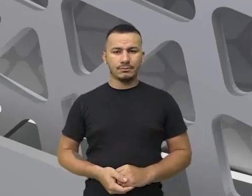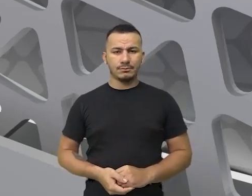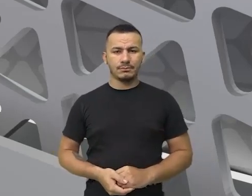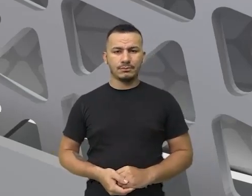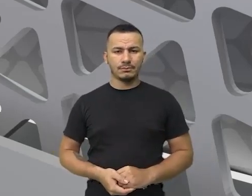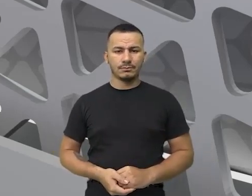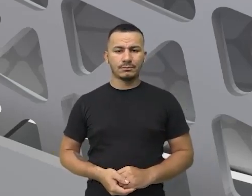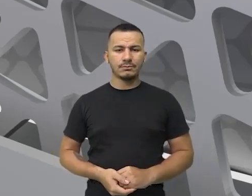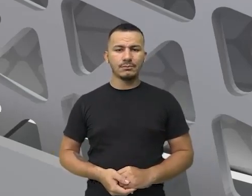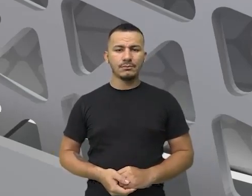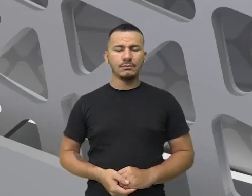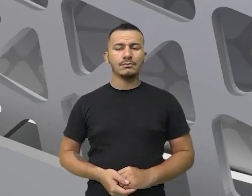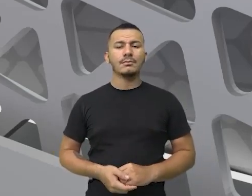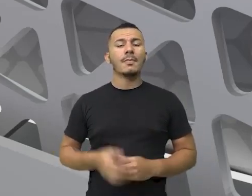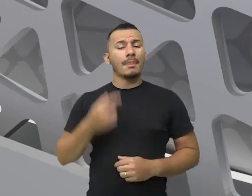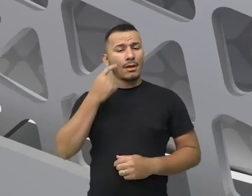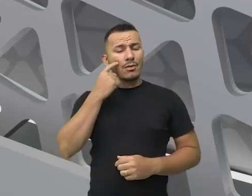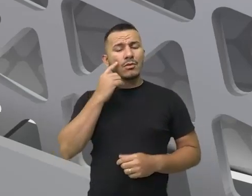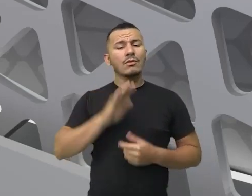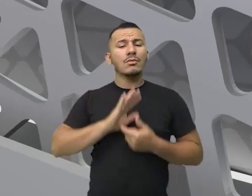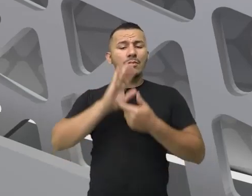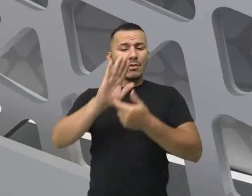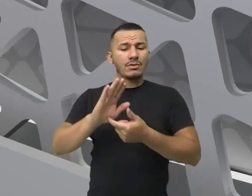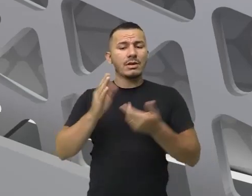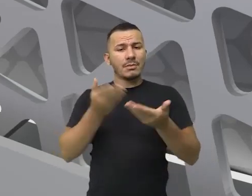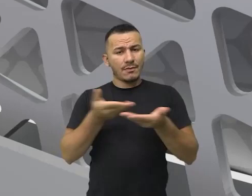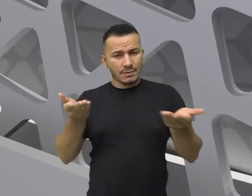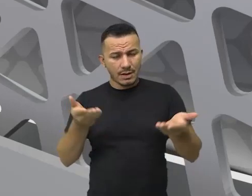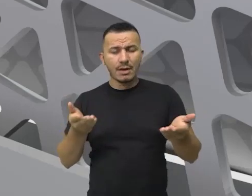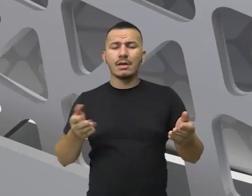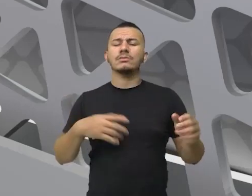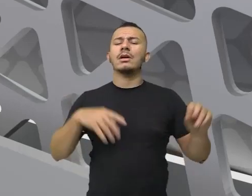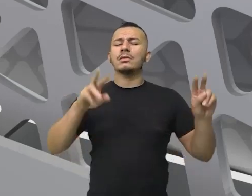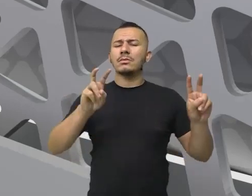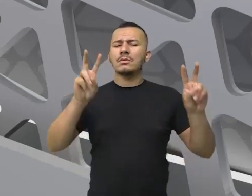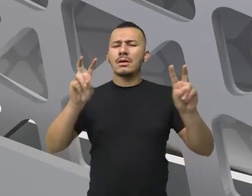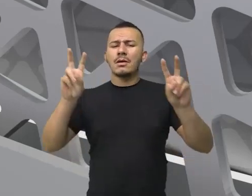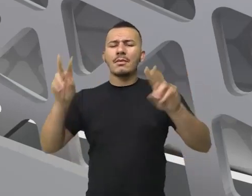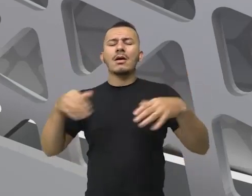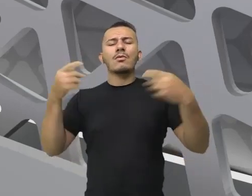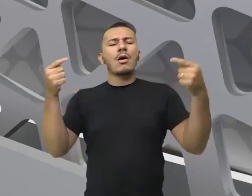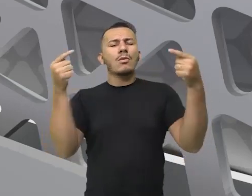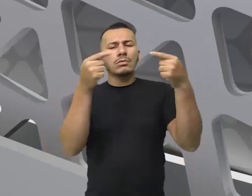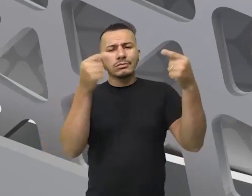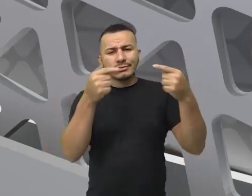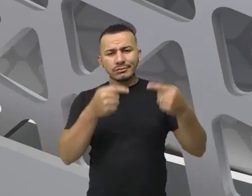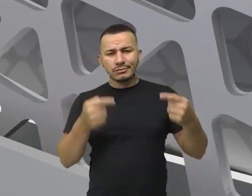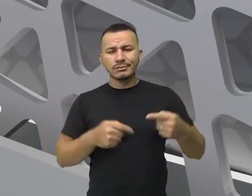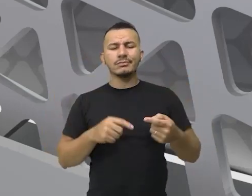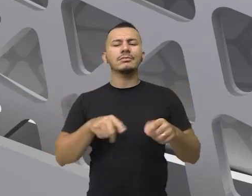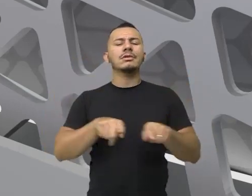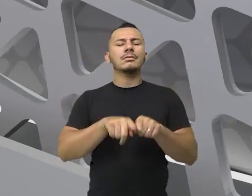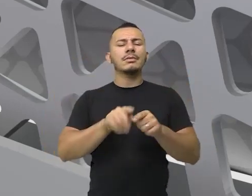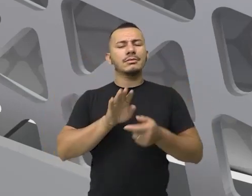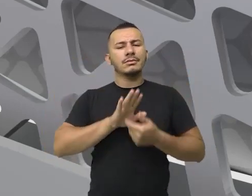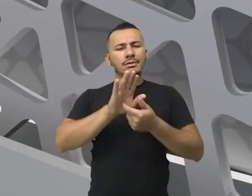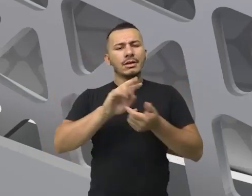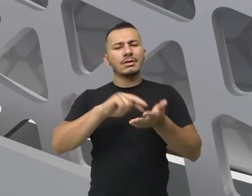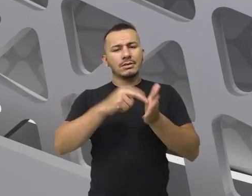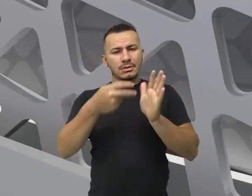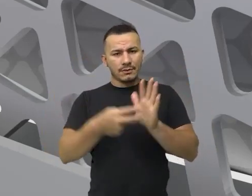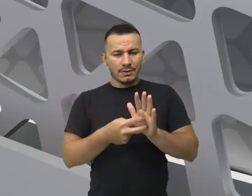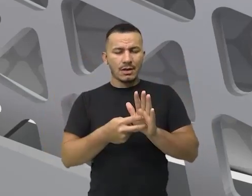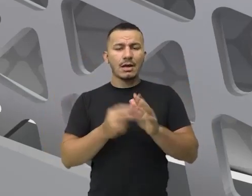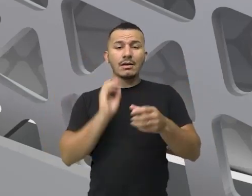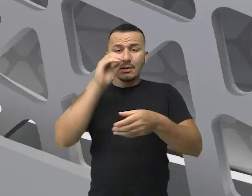ver aqui alguns contextos, né? E analisar aí qual é o significado da fração